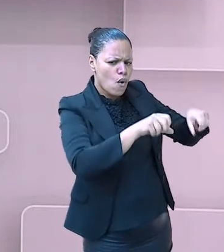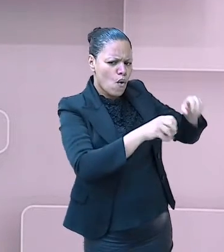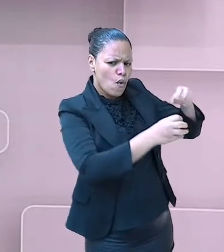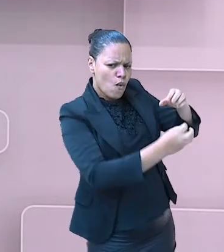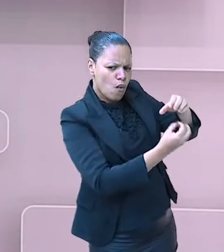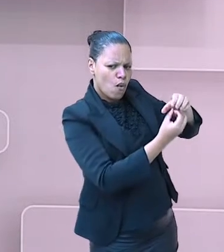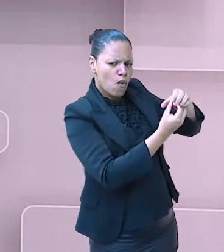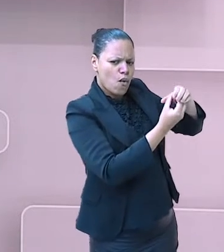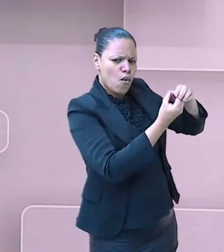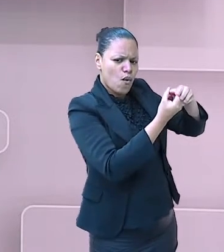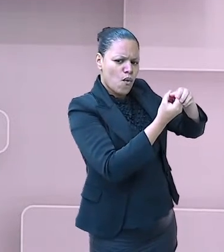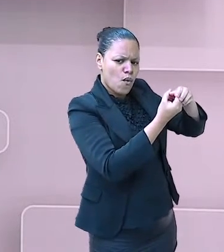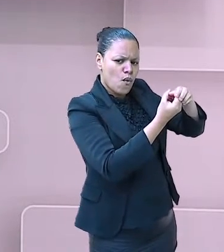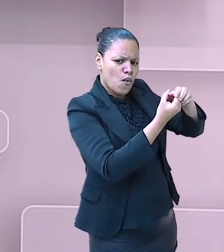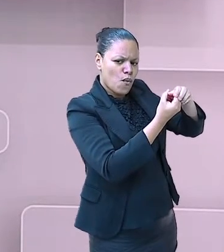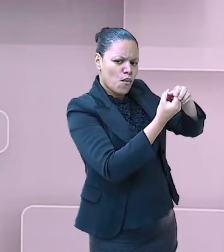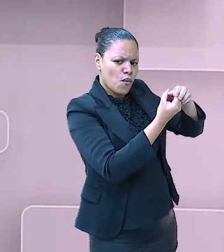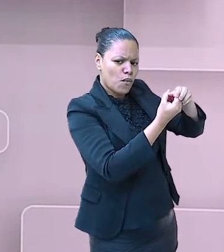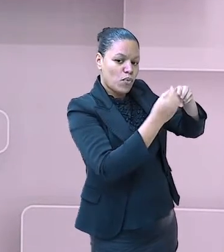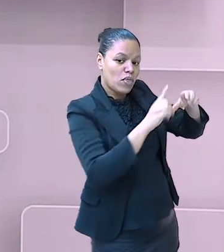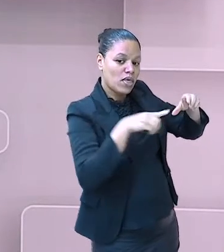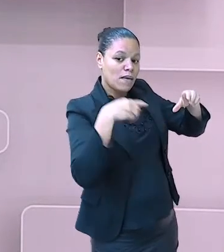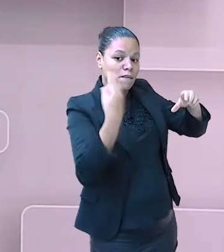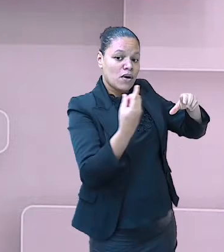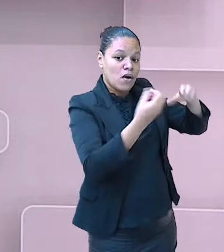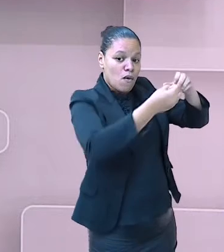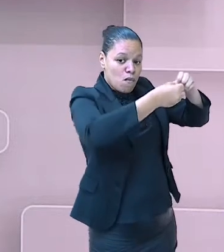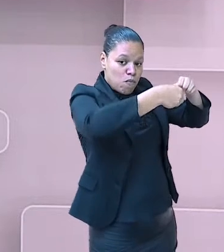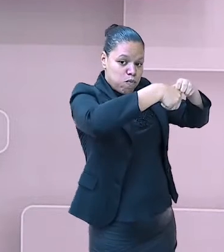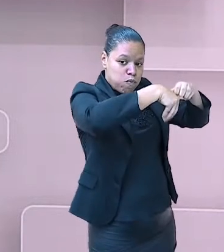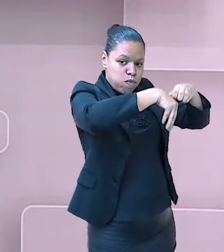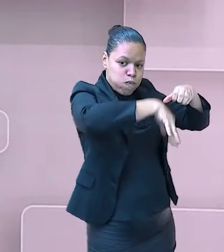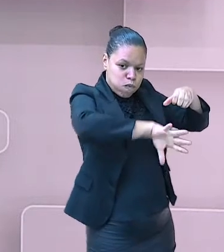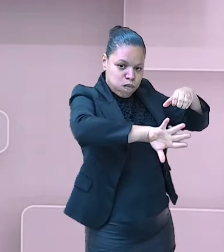e assim sai o filhote.